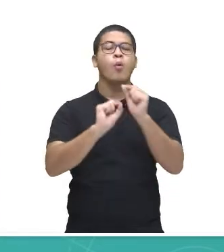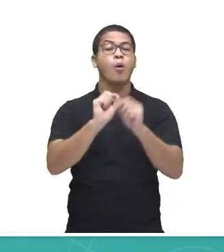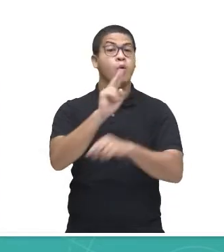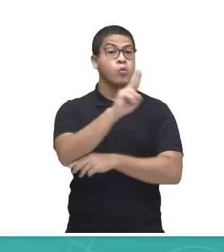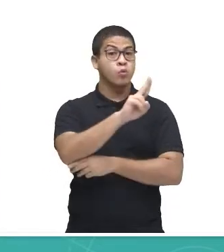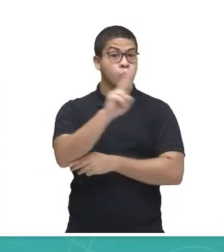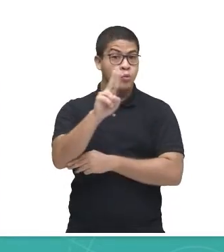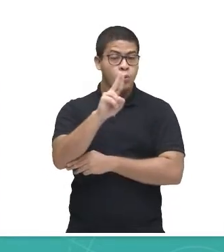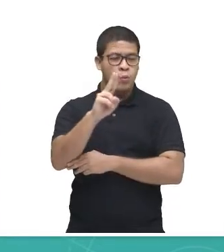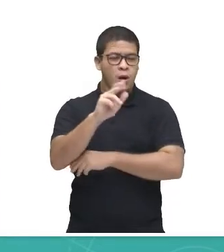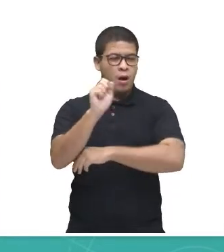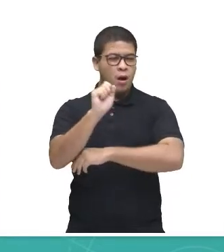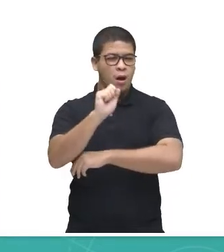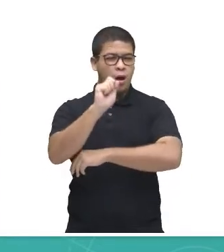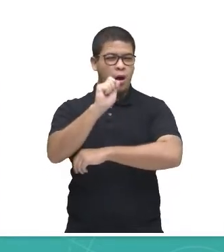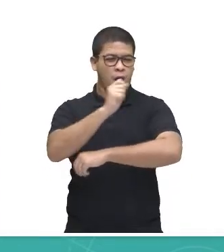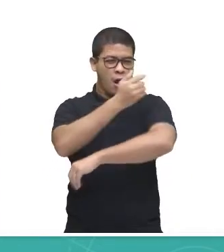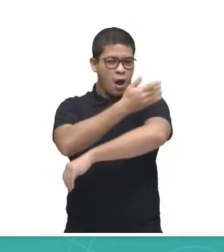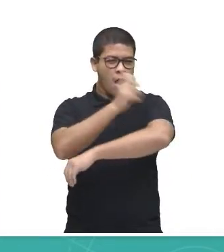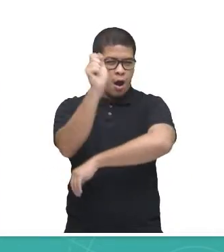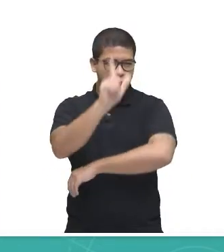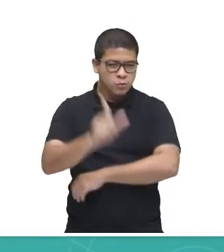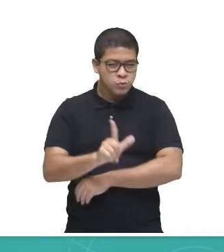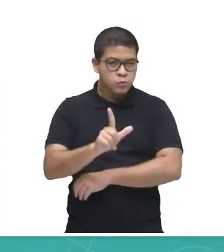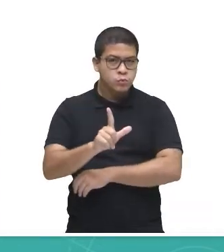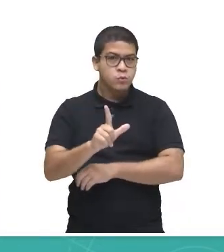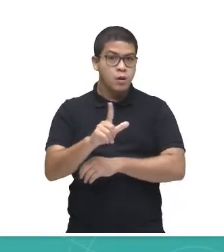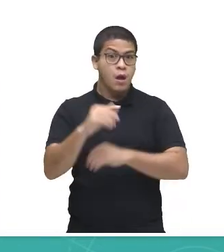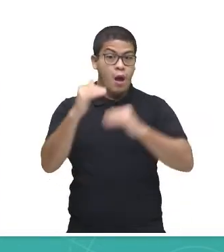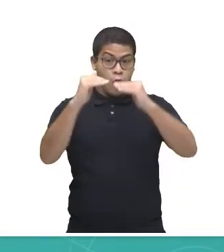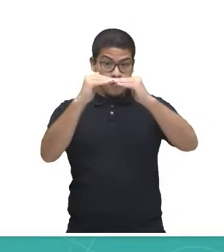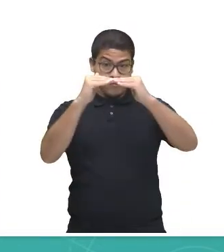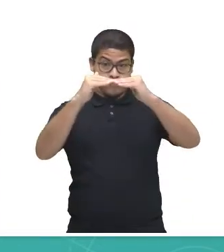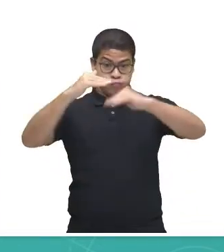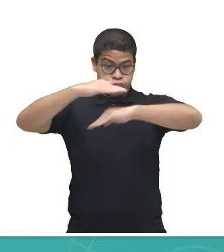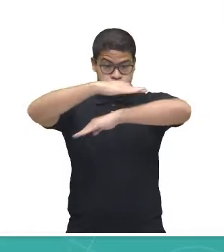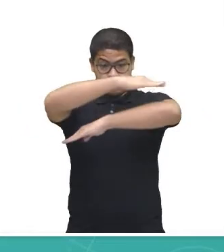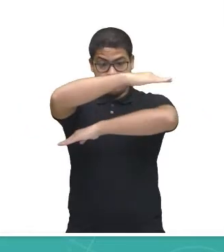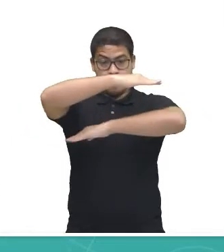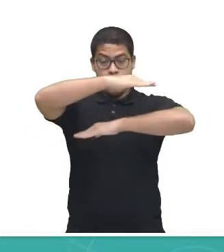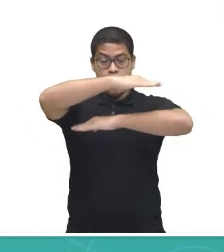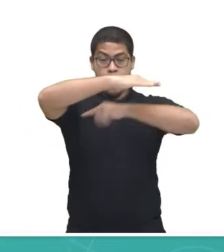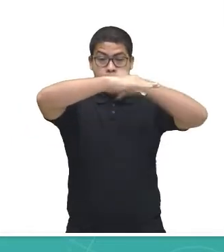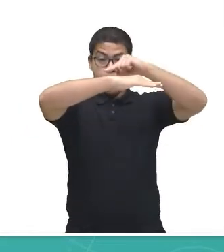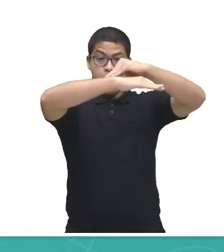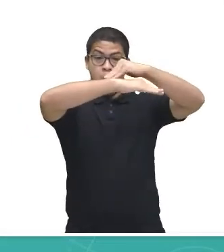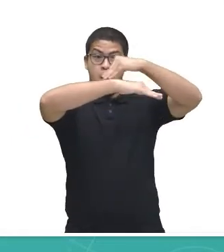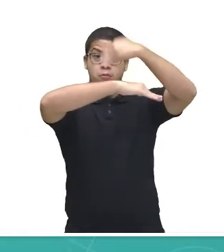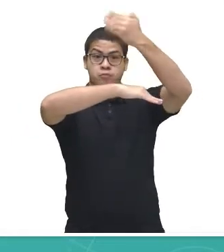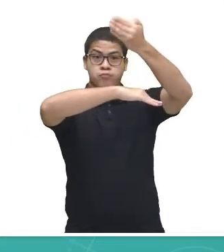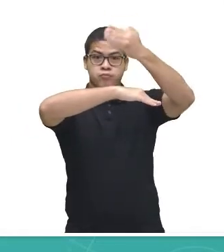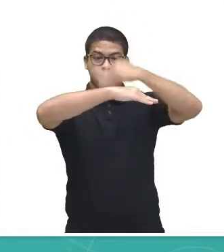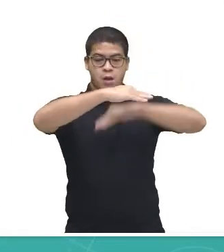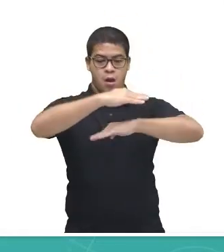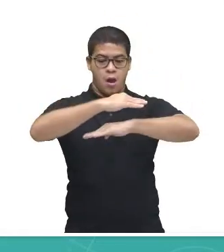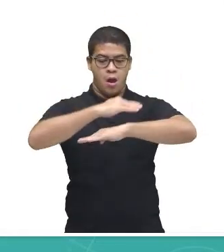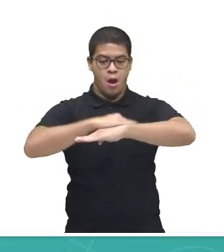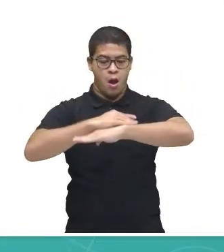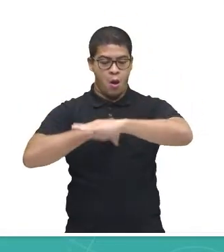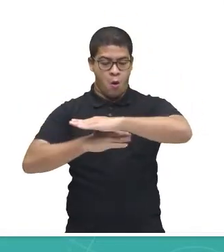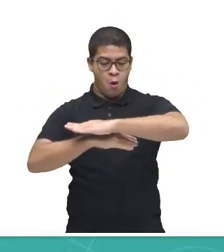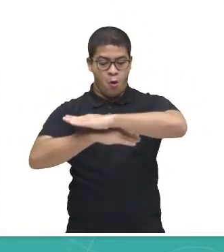retas paralelas, os ângulos que estão acima dela ou abaixo delas também são chamados